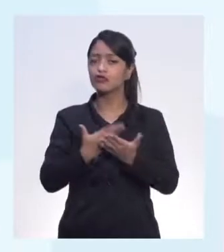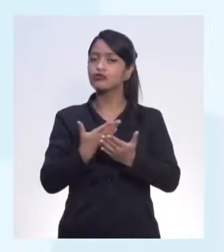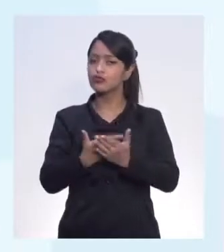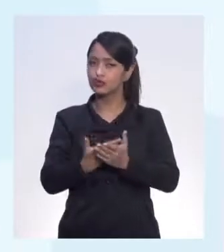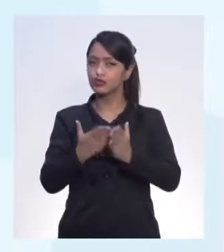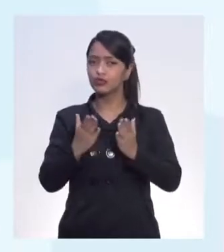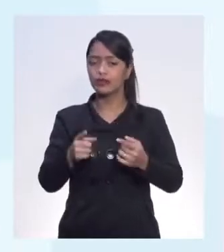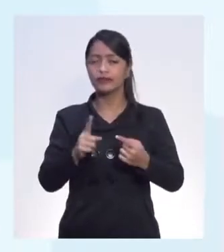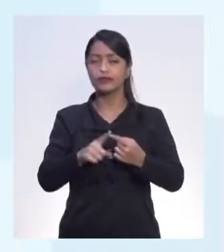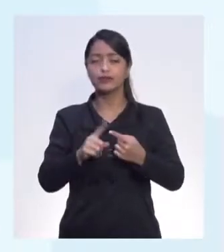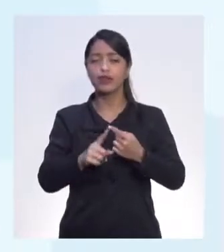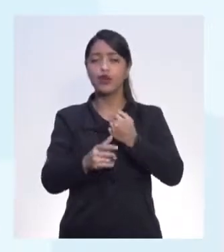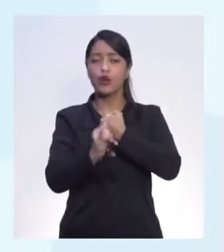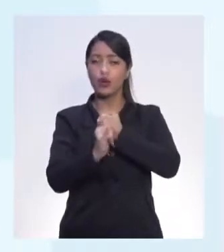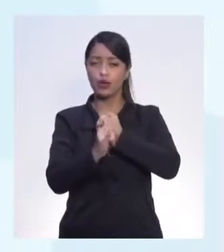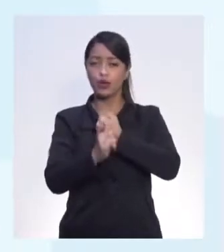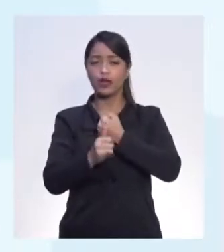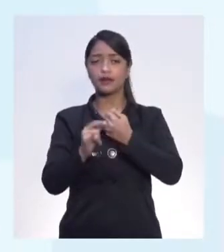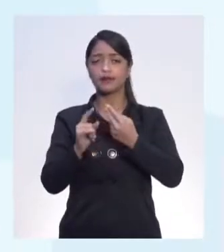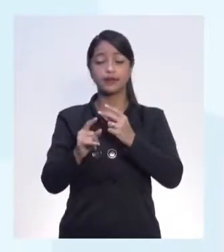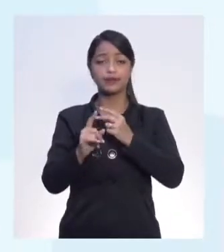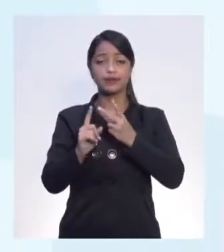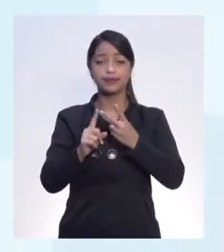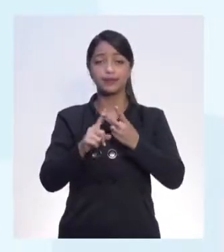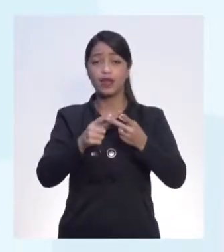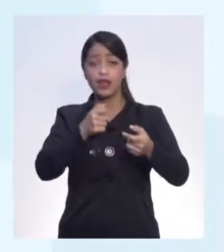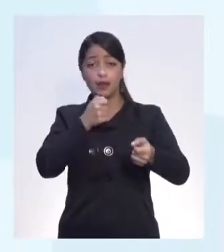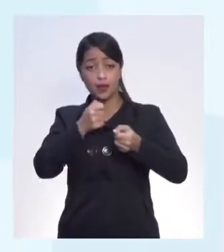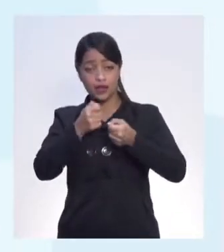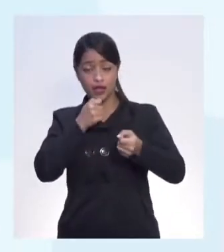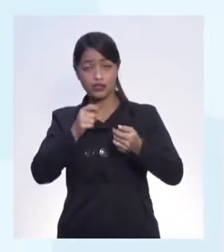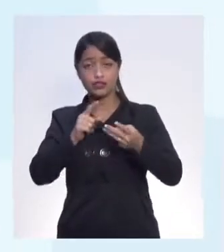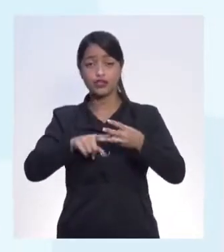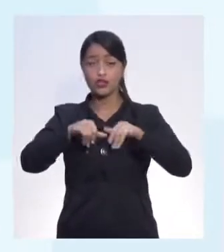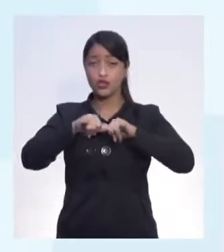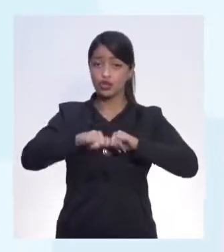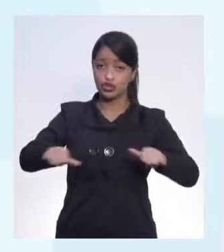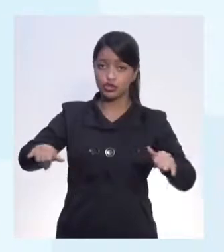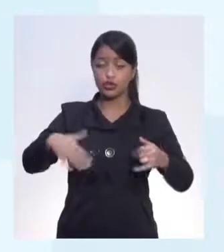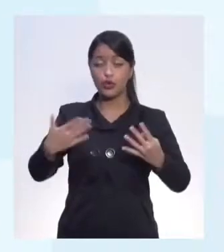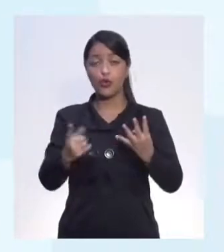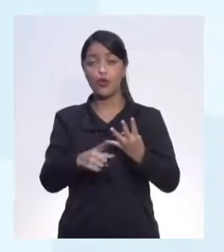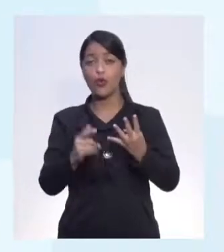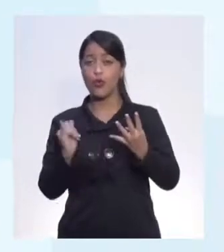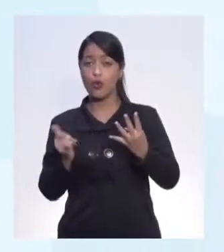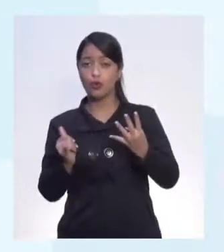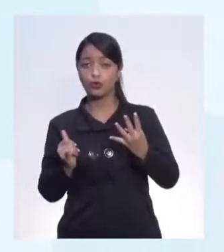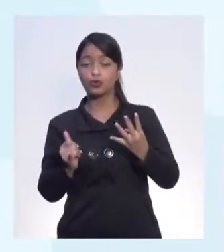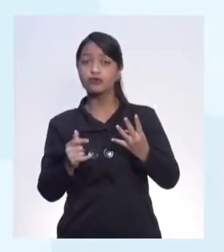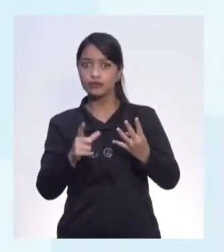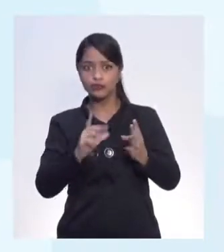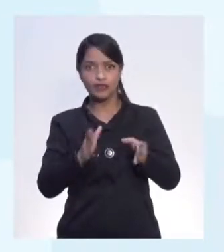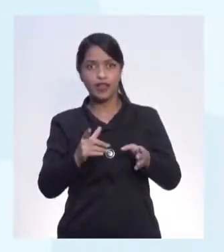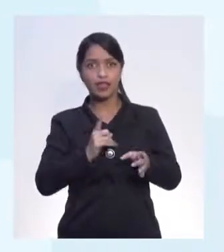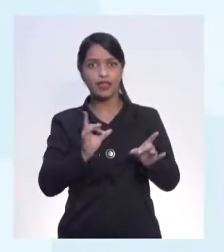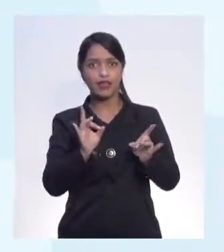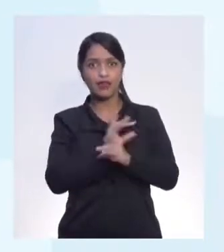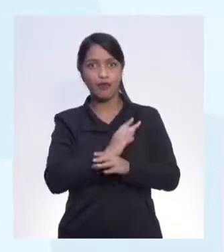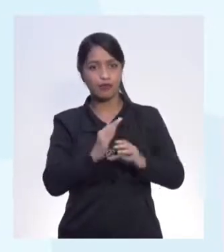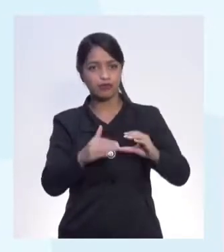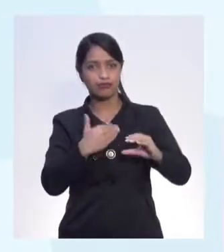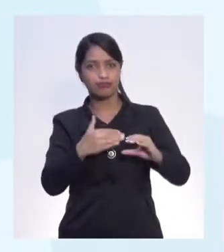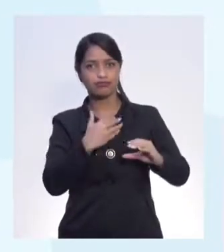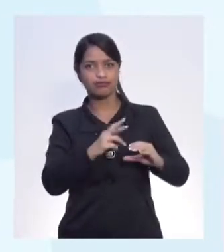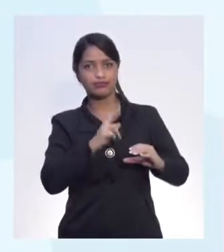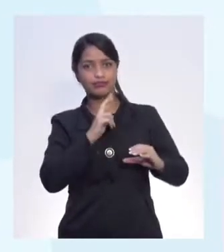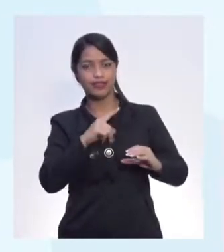É crônica, é reportagem, é notícia ou é conto, hein? Vamos lá. Já estão colocando aqui. Olha, já estão Ó, colocando aqui vários,